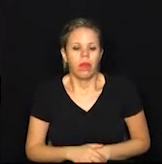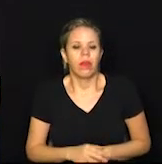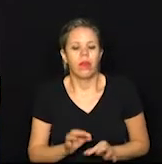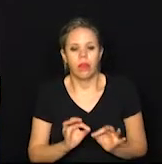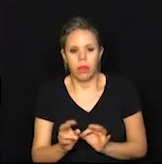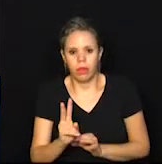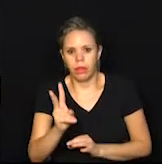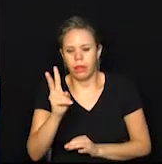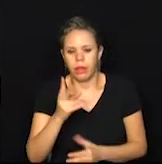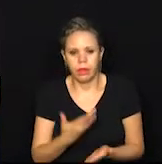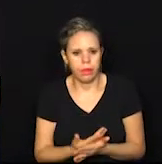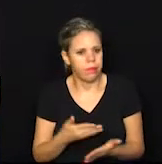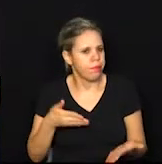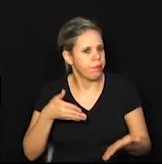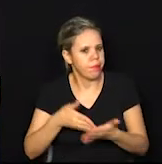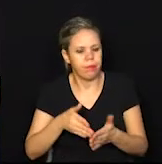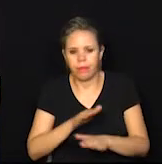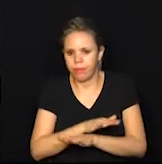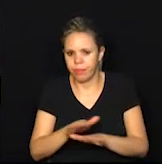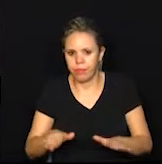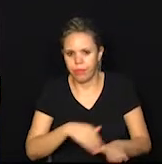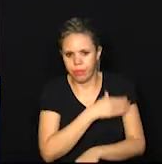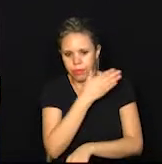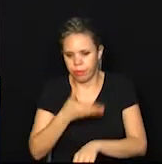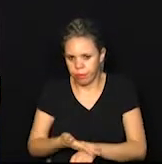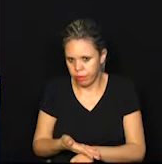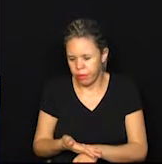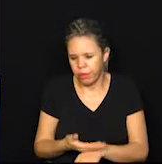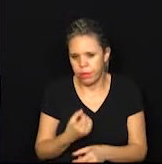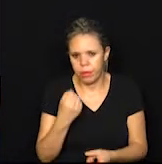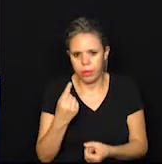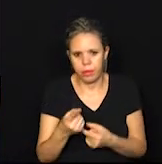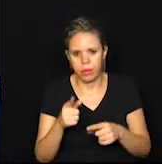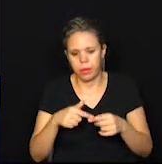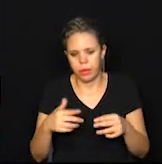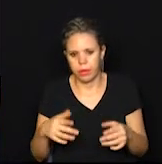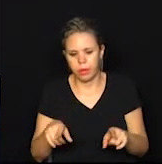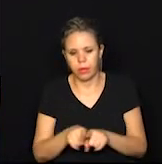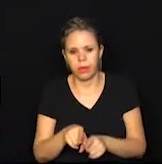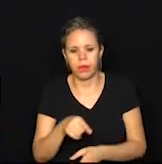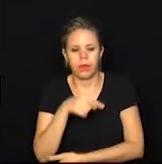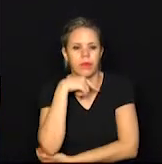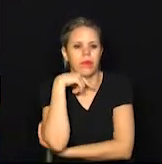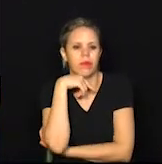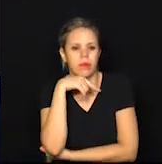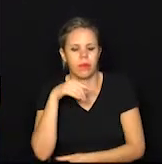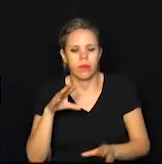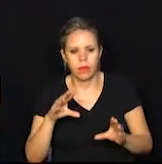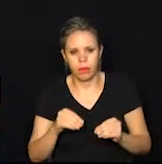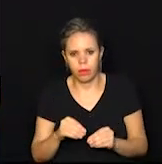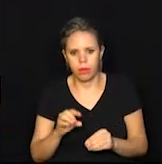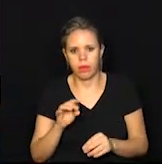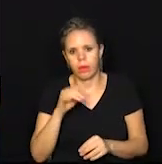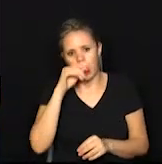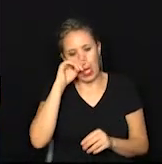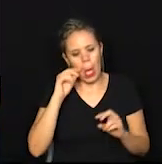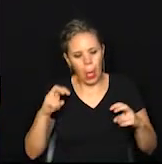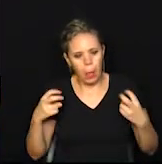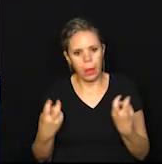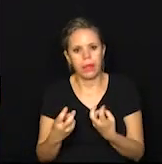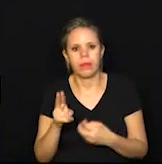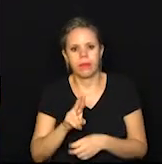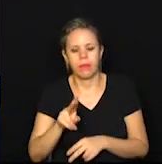extenso, sem nenhuma interrupção durante o dia, e em alguns equipamentos também no período noturno, principalmente os ginásios para uso